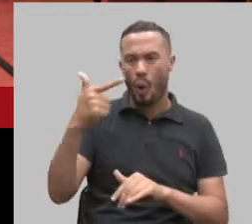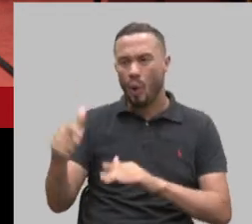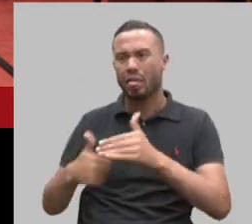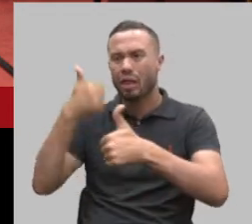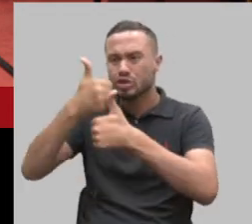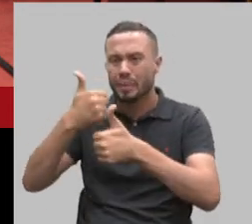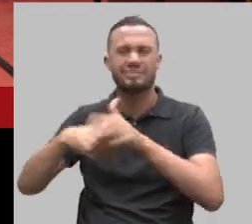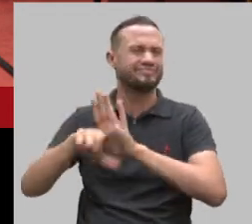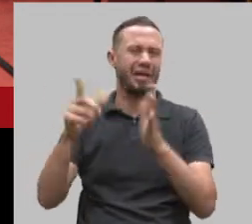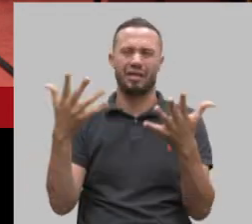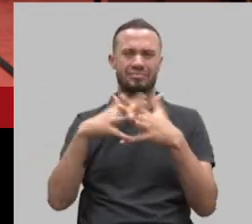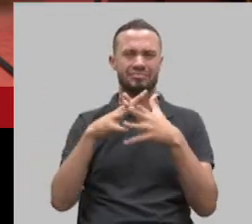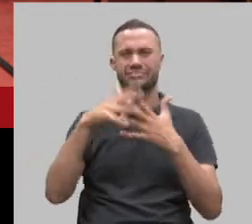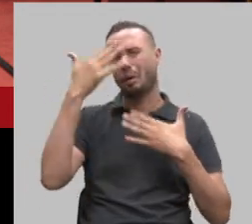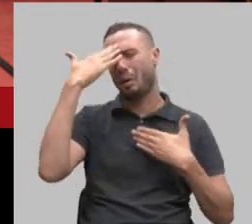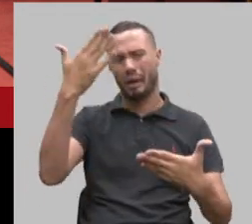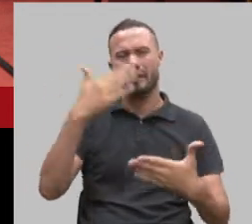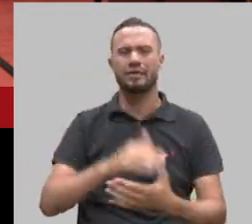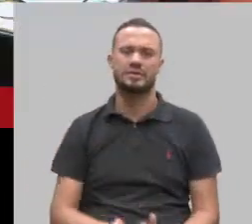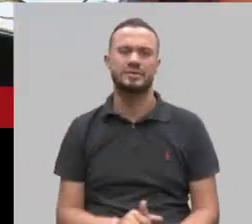outos amigos aqui